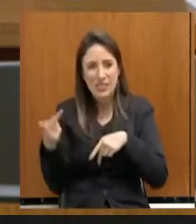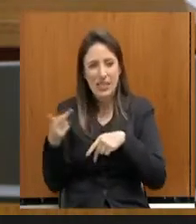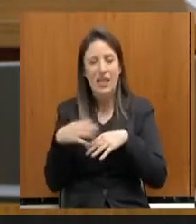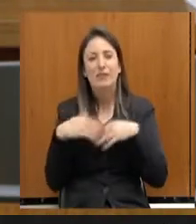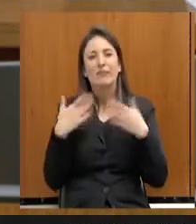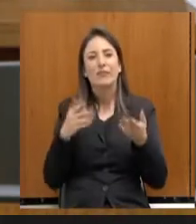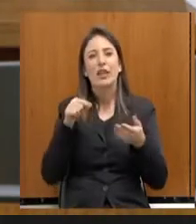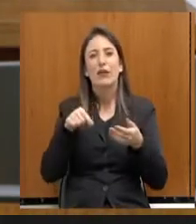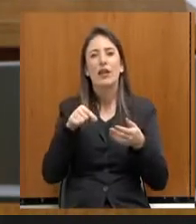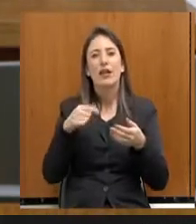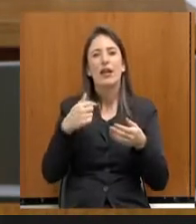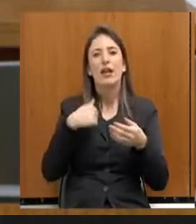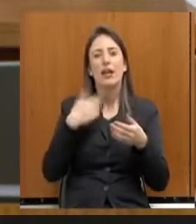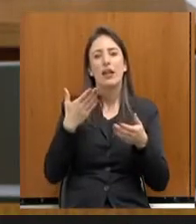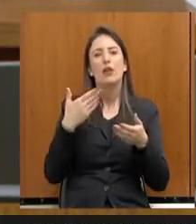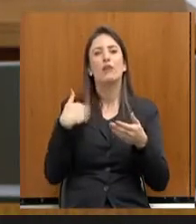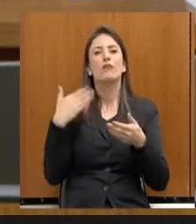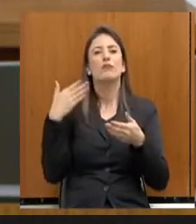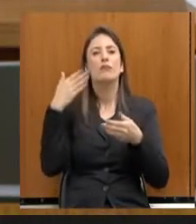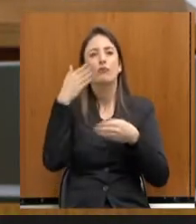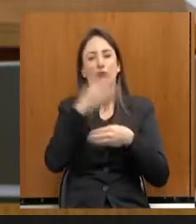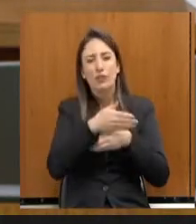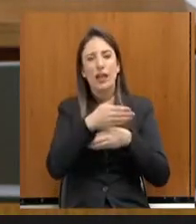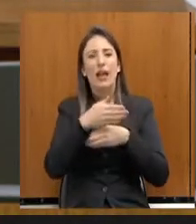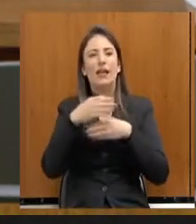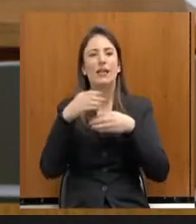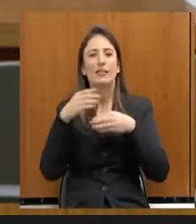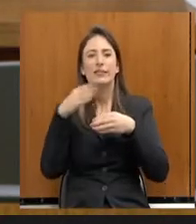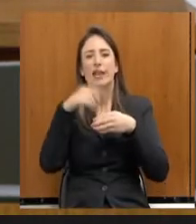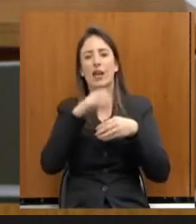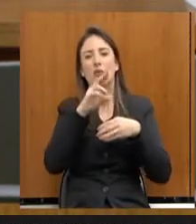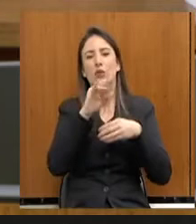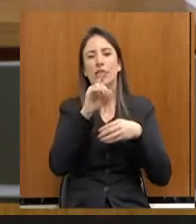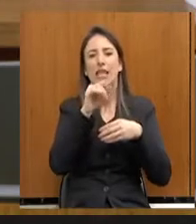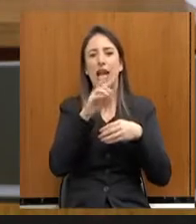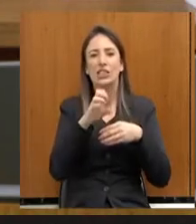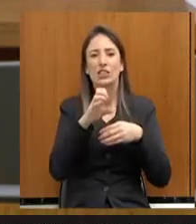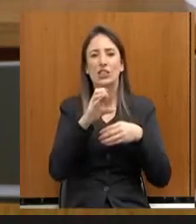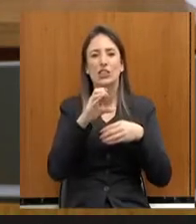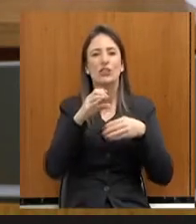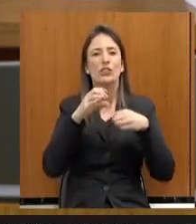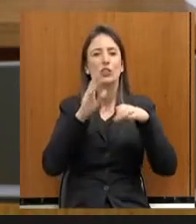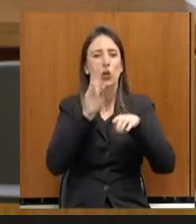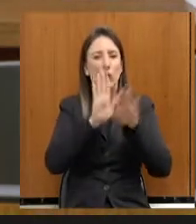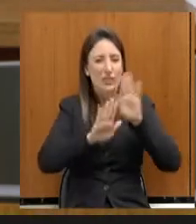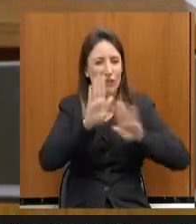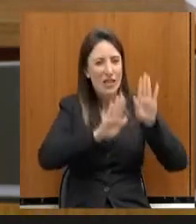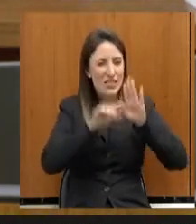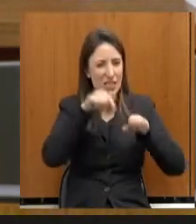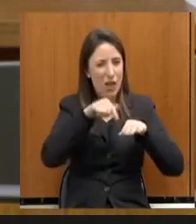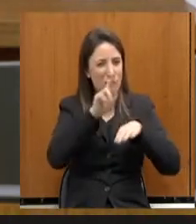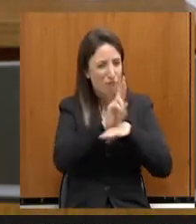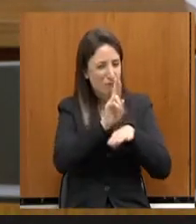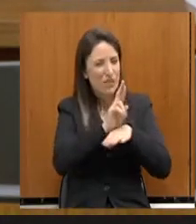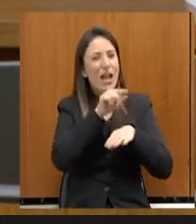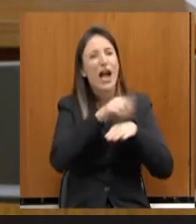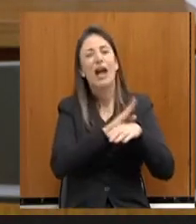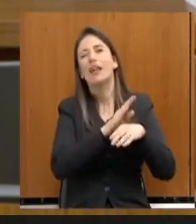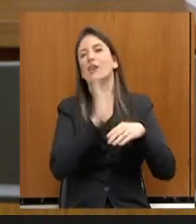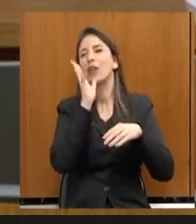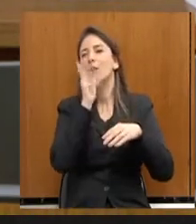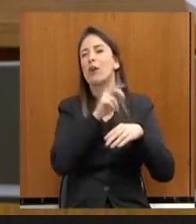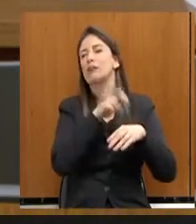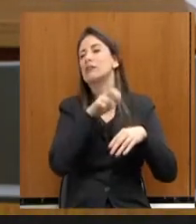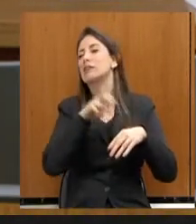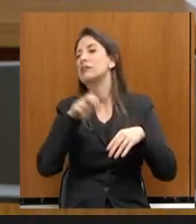da unidade de conservação e demorei 10 minutos para conseguir comprar uma água então a gente Mostra assim tanto que é importante esse trabalho de